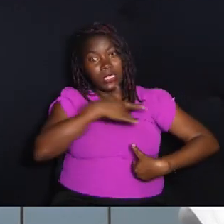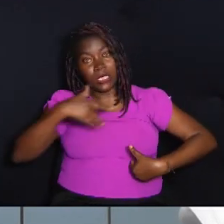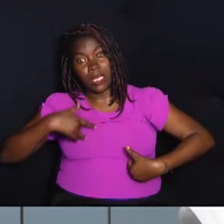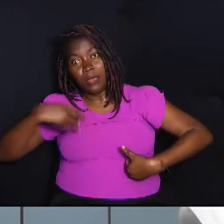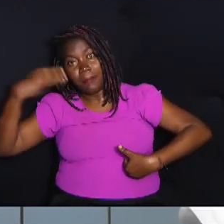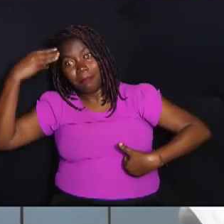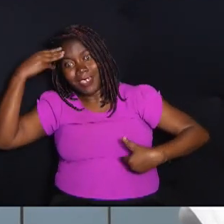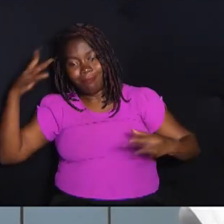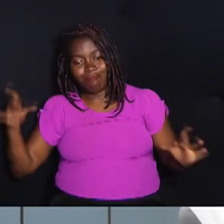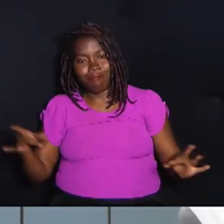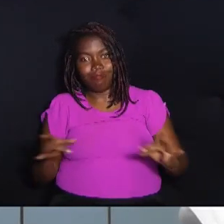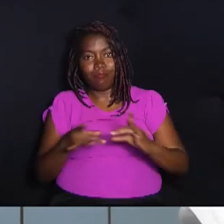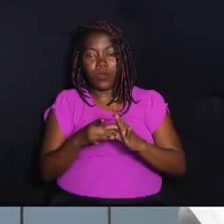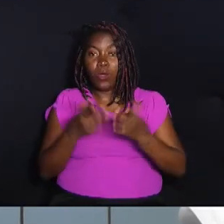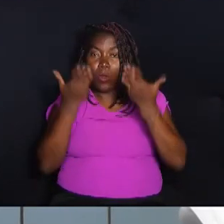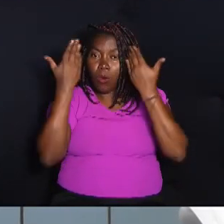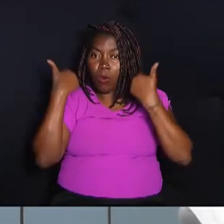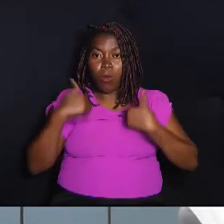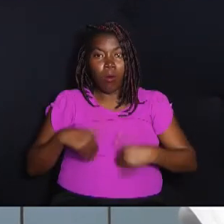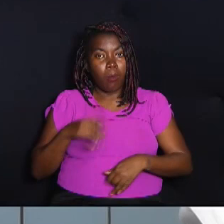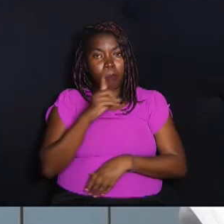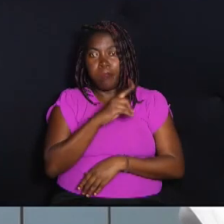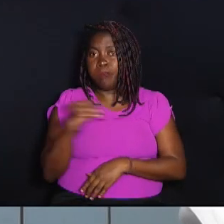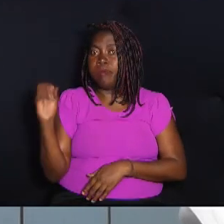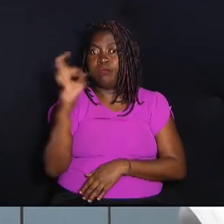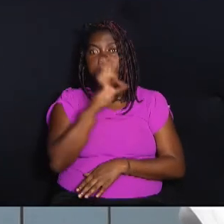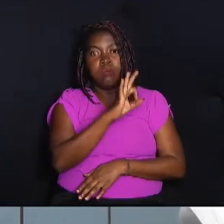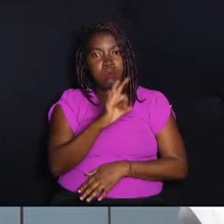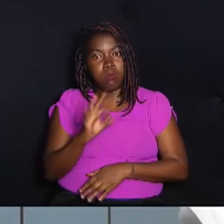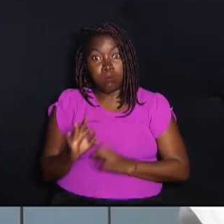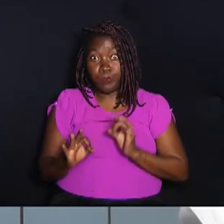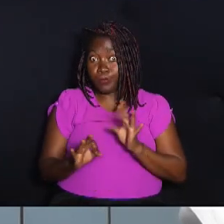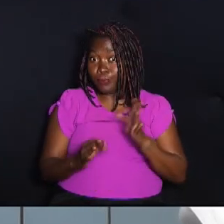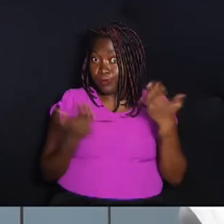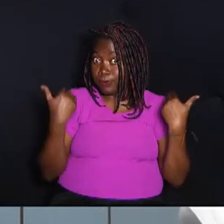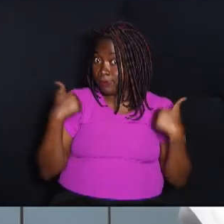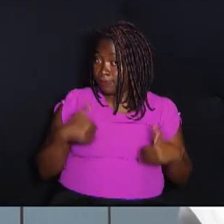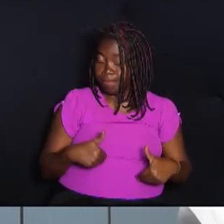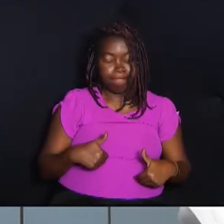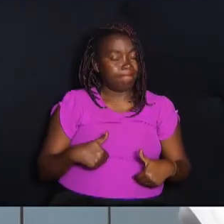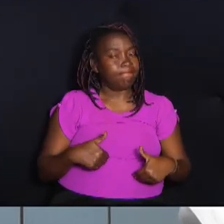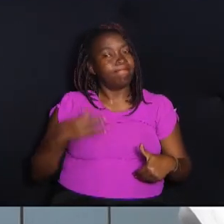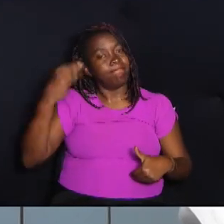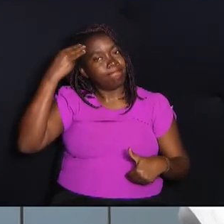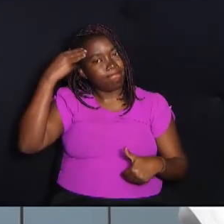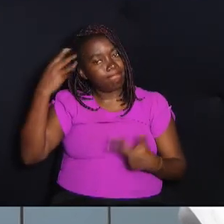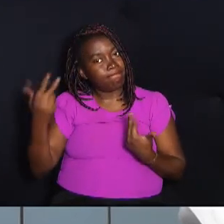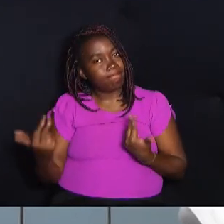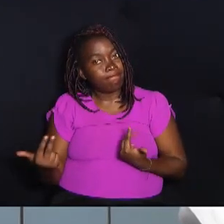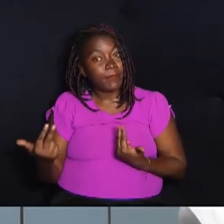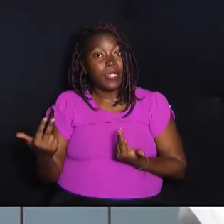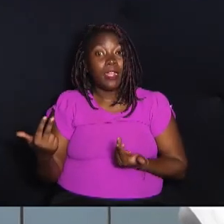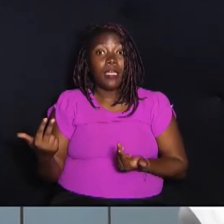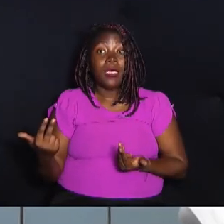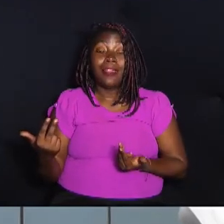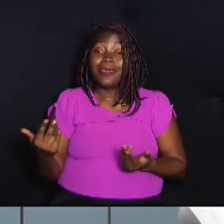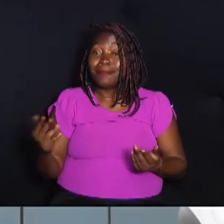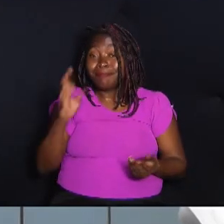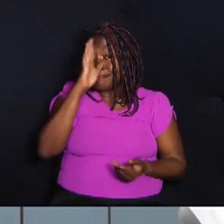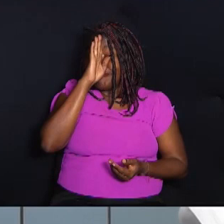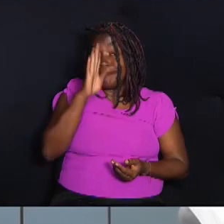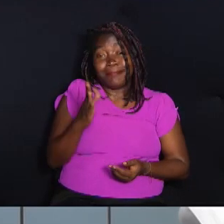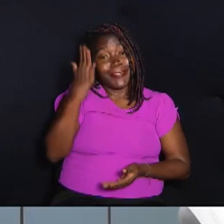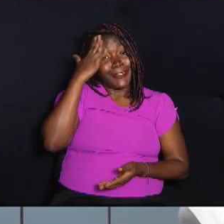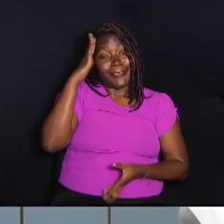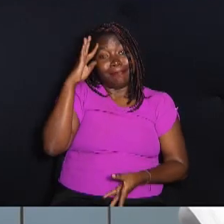aí o corpo na sua plenitude, não só no aspecto físico, no aspecto mental. E a gente sabe que isso é diretamente interligado, Às vezes a